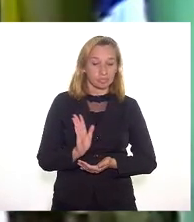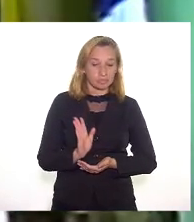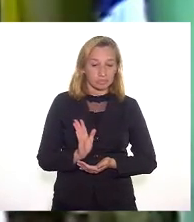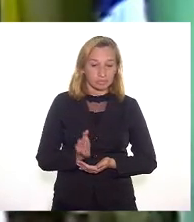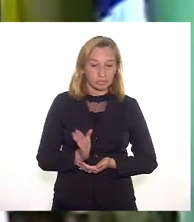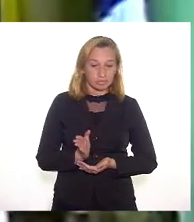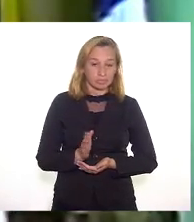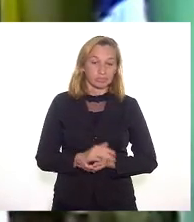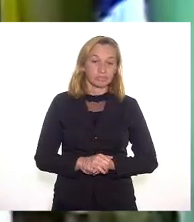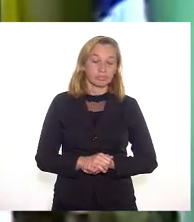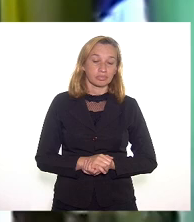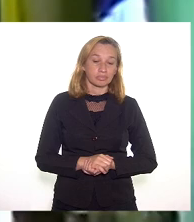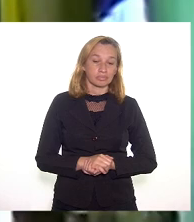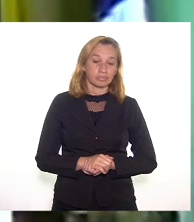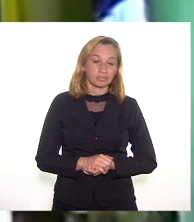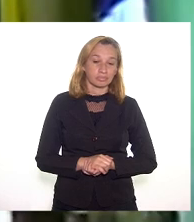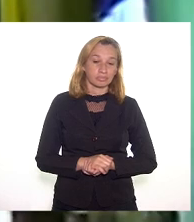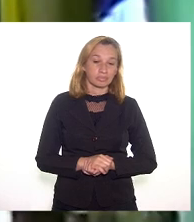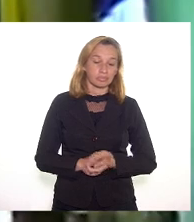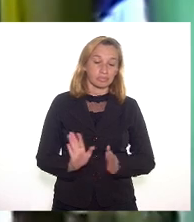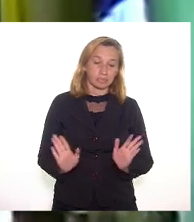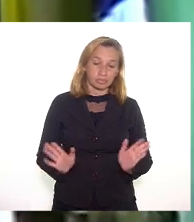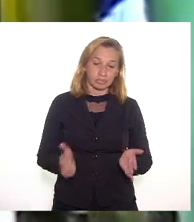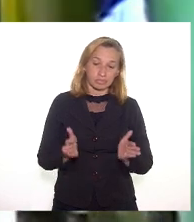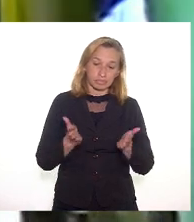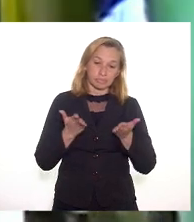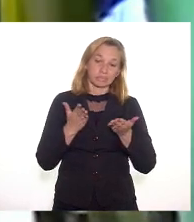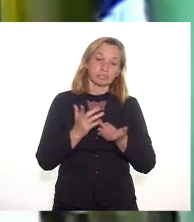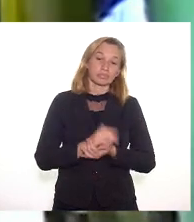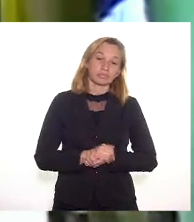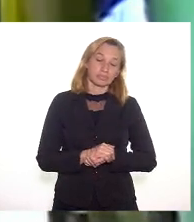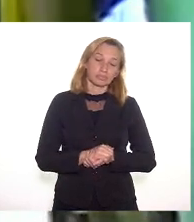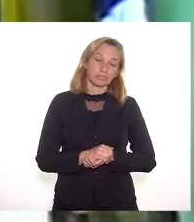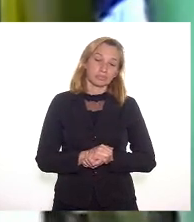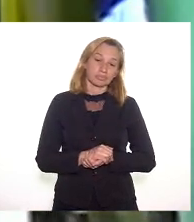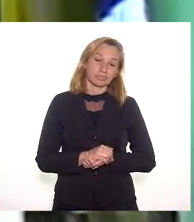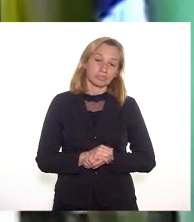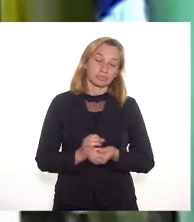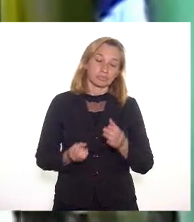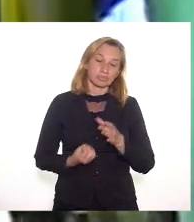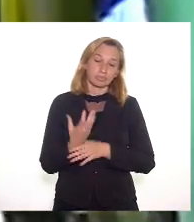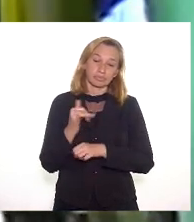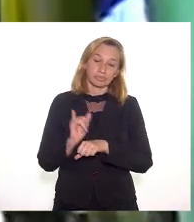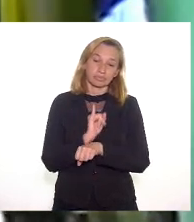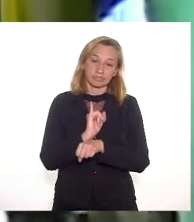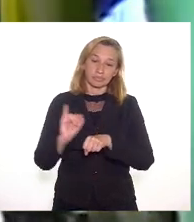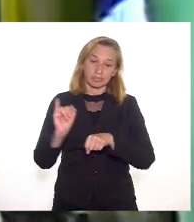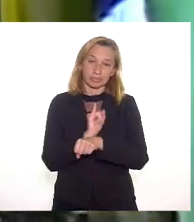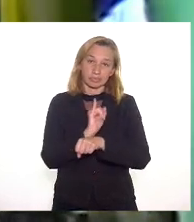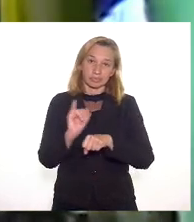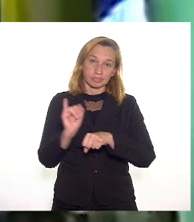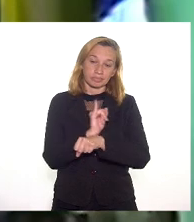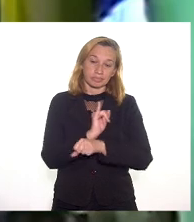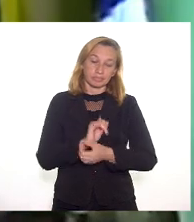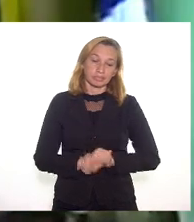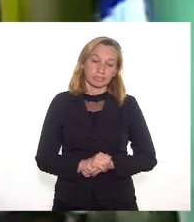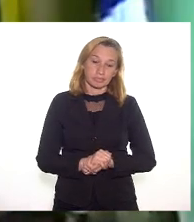para tentar incentivar e criar mecanismos para